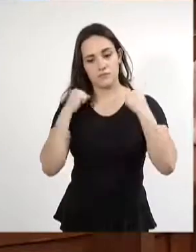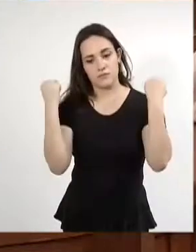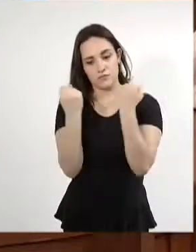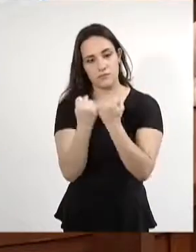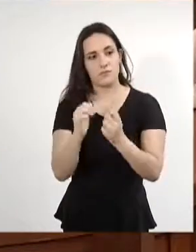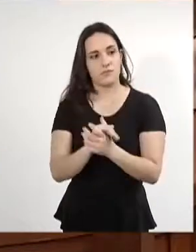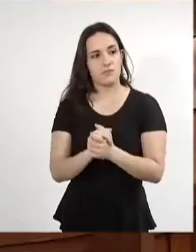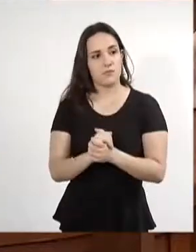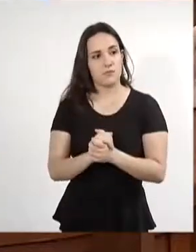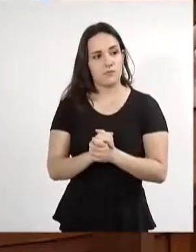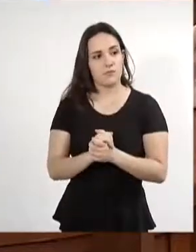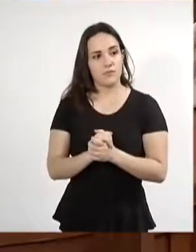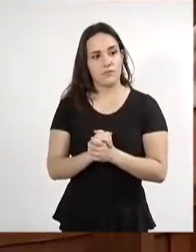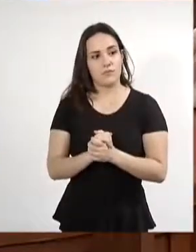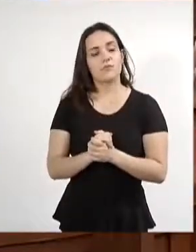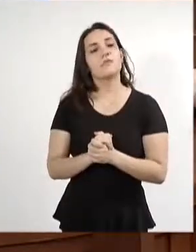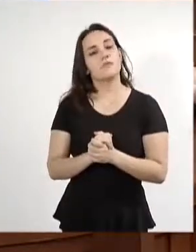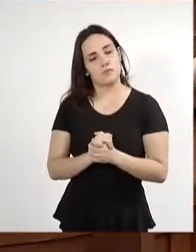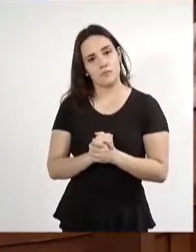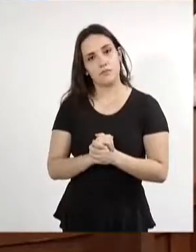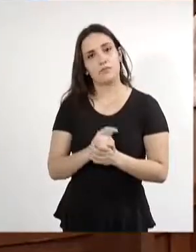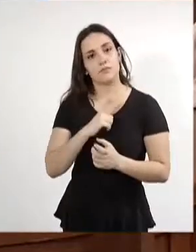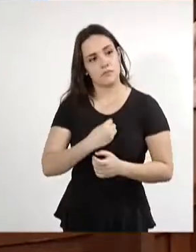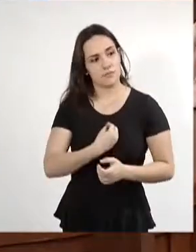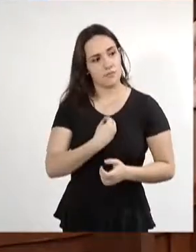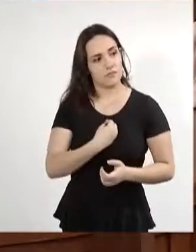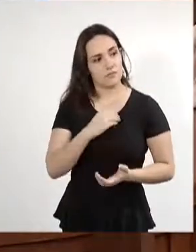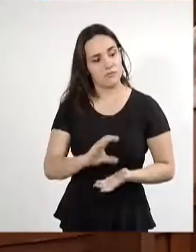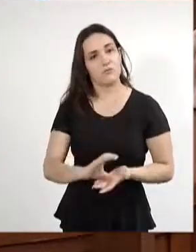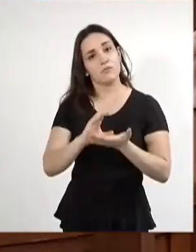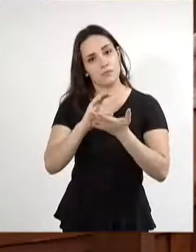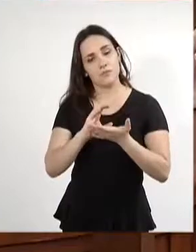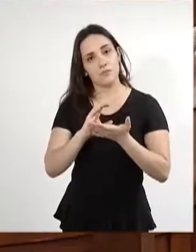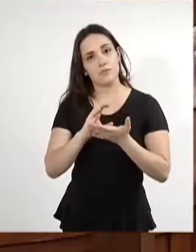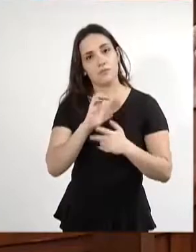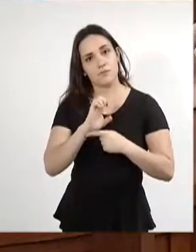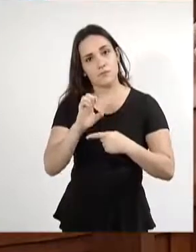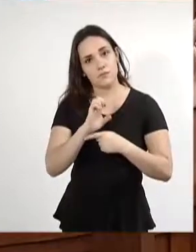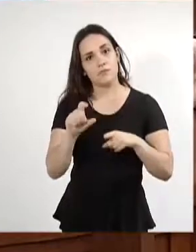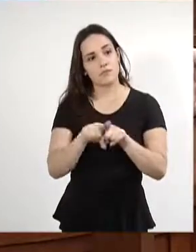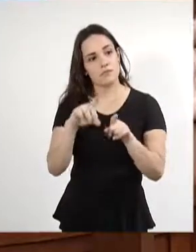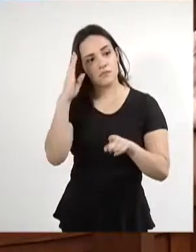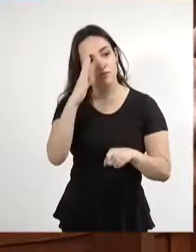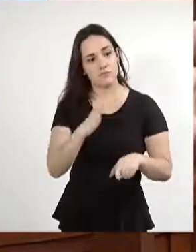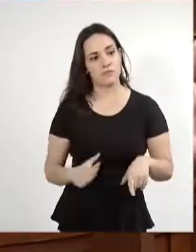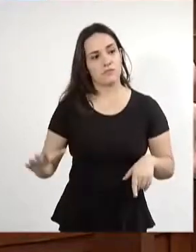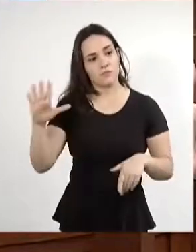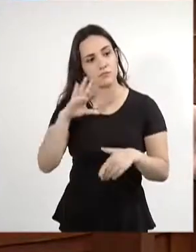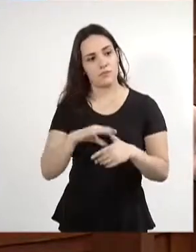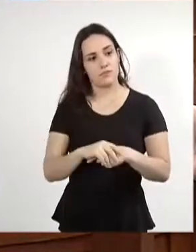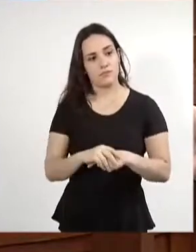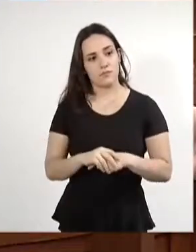do Conselho Estadual, do Conselho Nacional